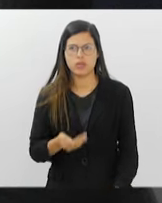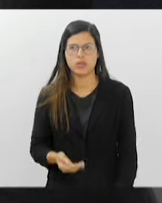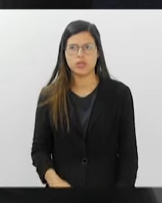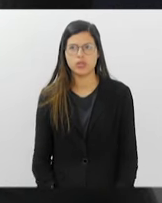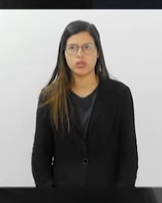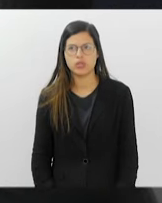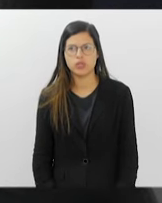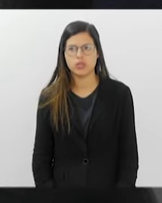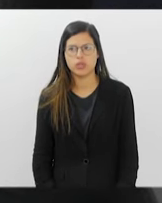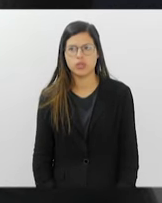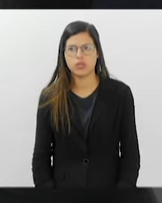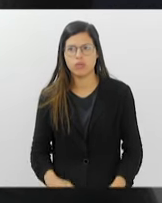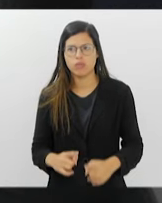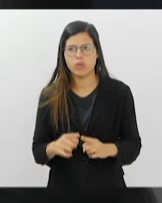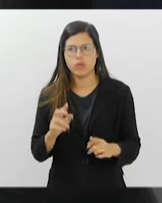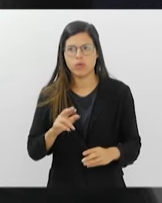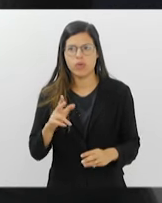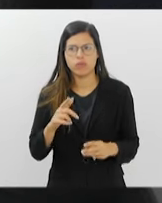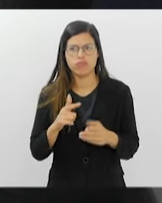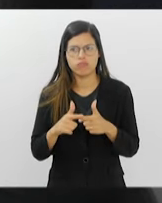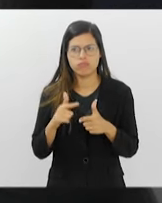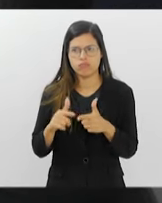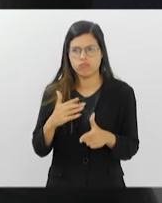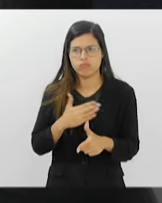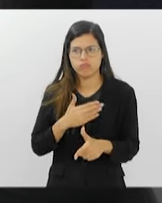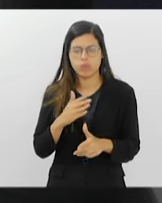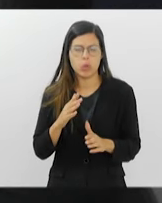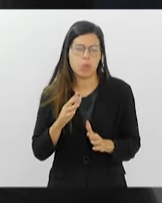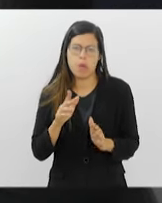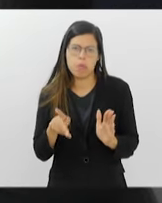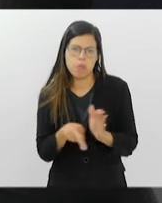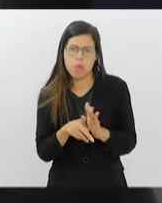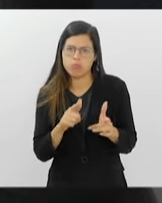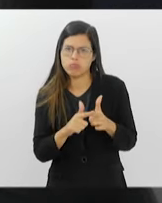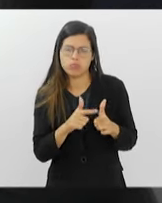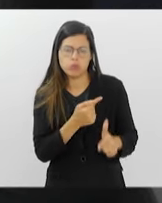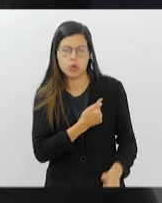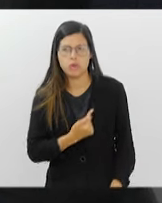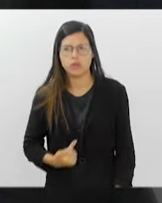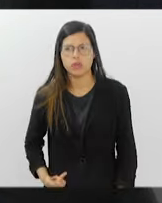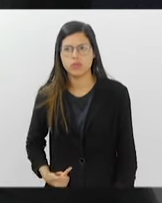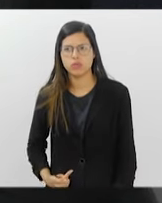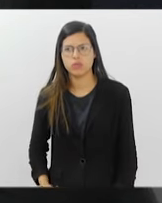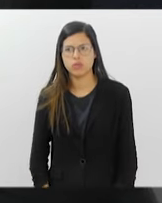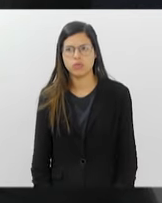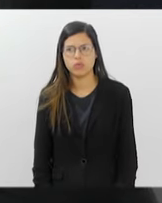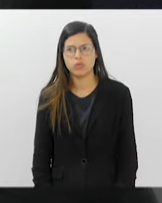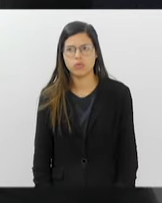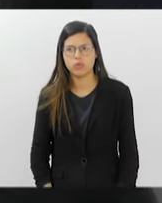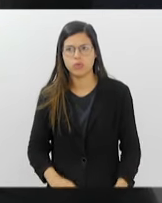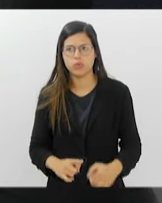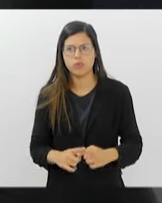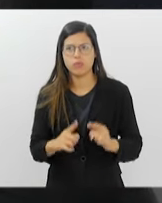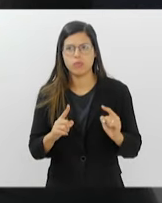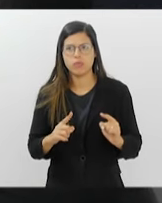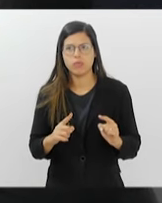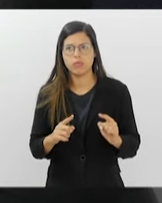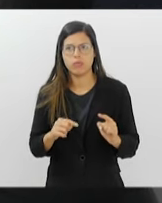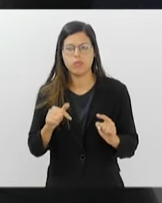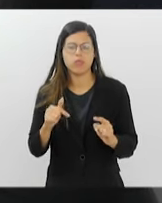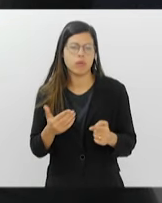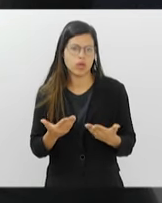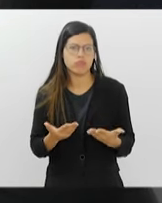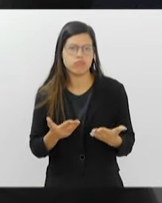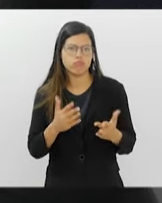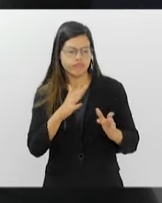deu mas isso não é problema meu ise problema do governador mas fica aqui a minha palavra de eh reconhecimento por todo o trabalho que vossa